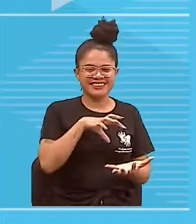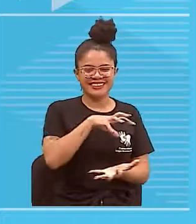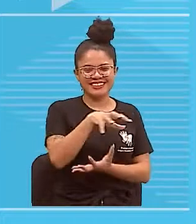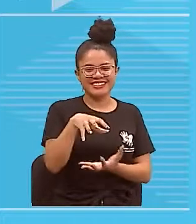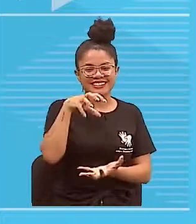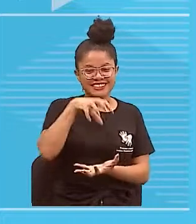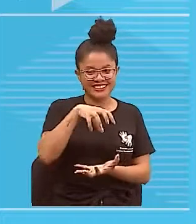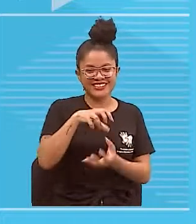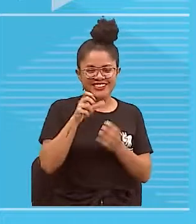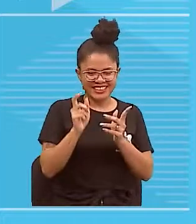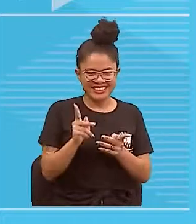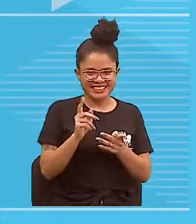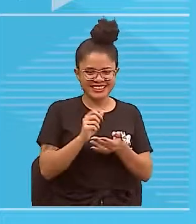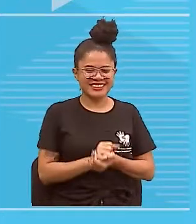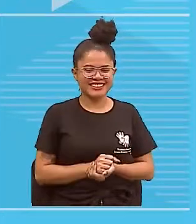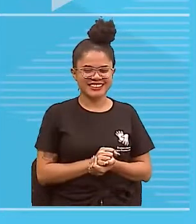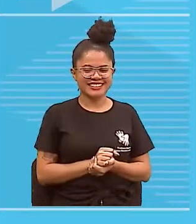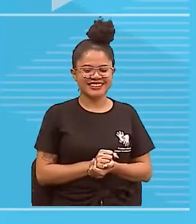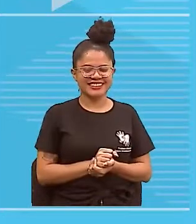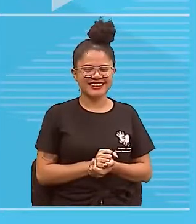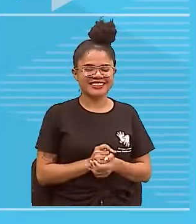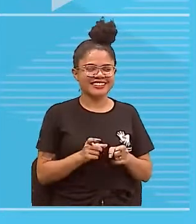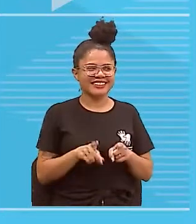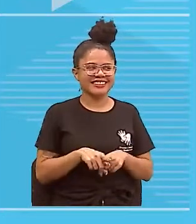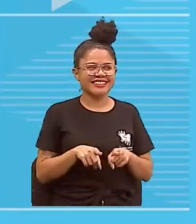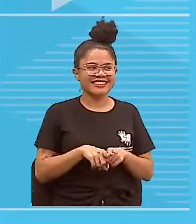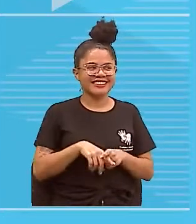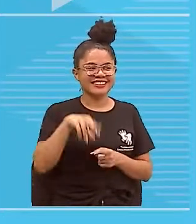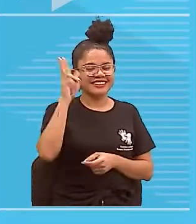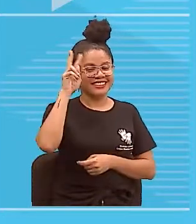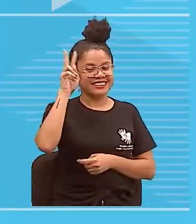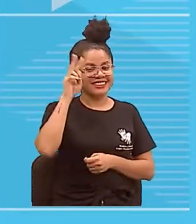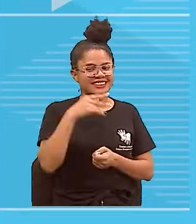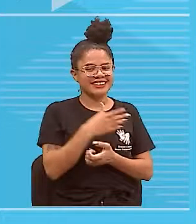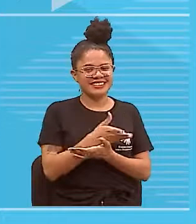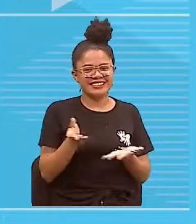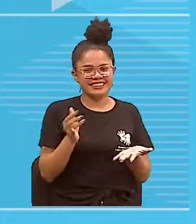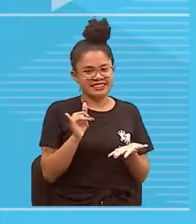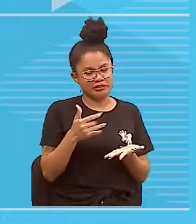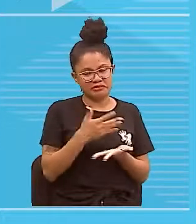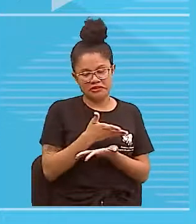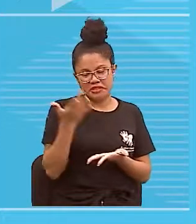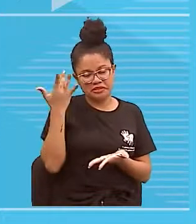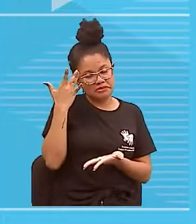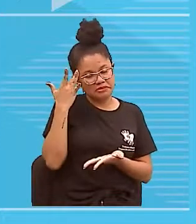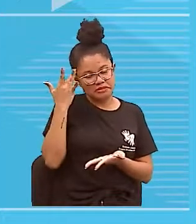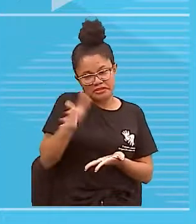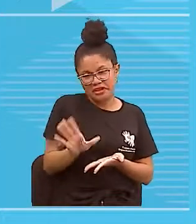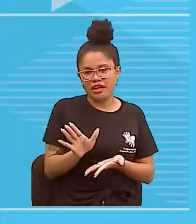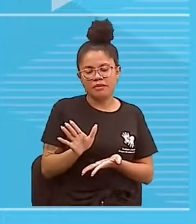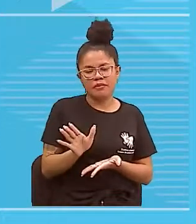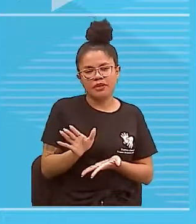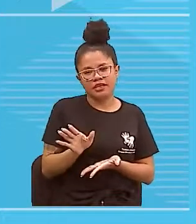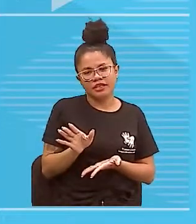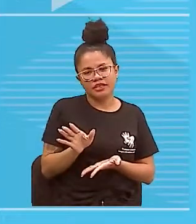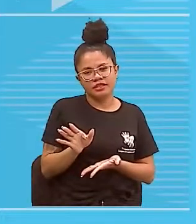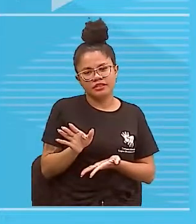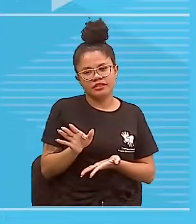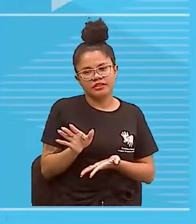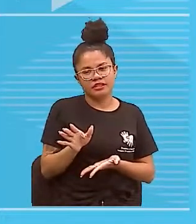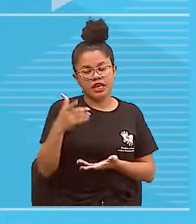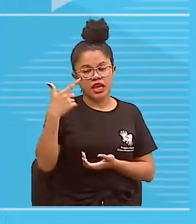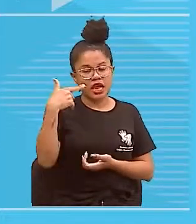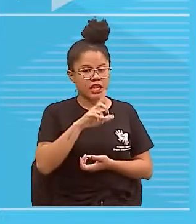pronto e lembrar vocês se é que você já não sabem devem saber que a